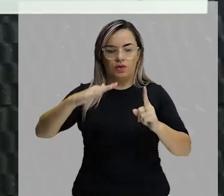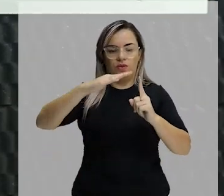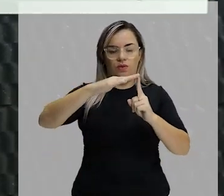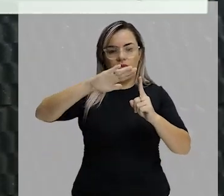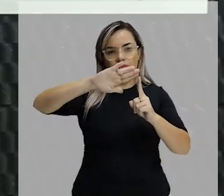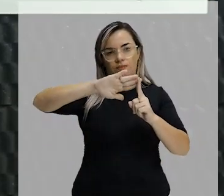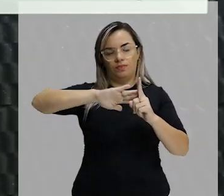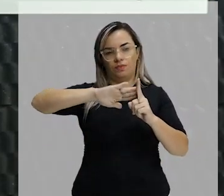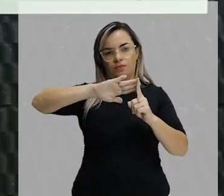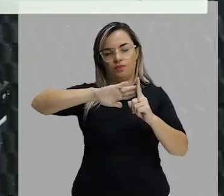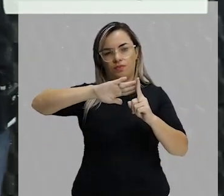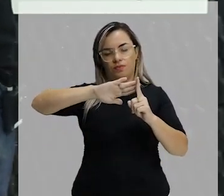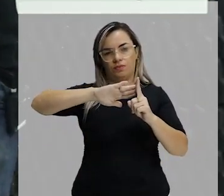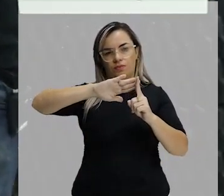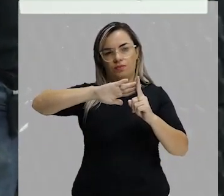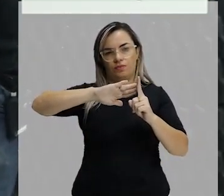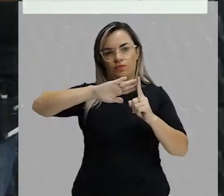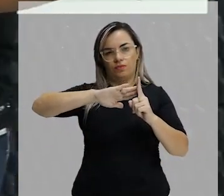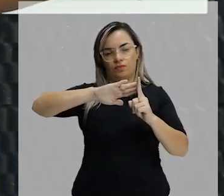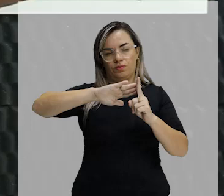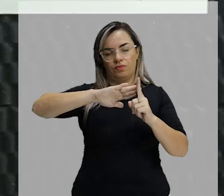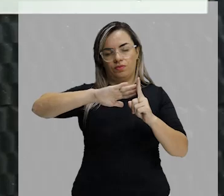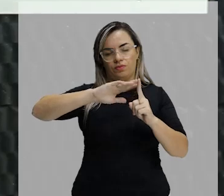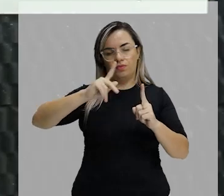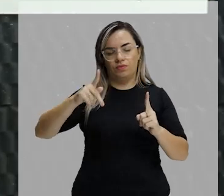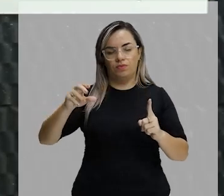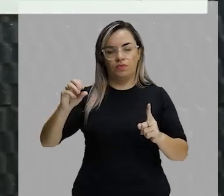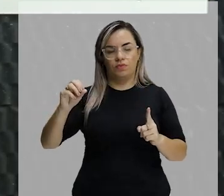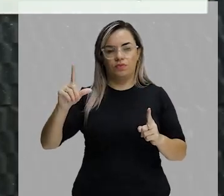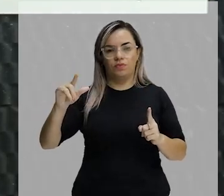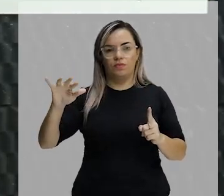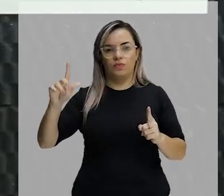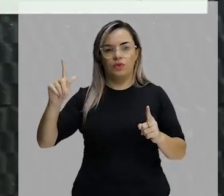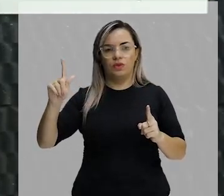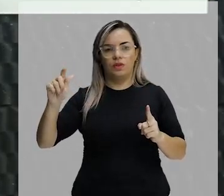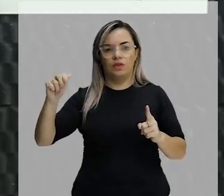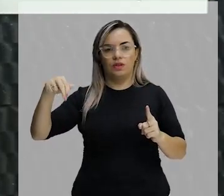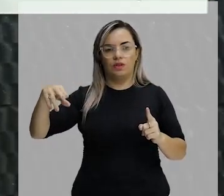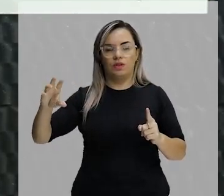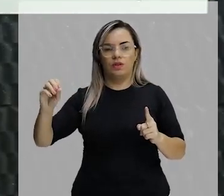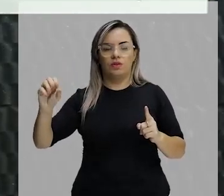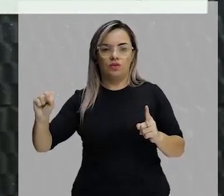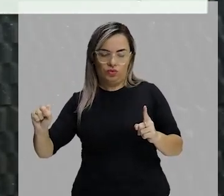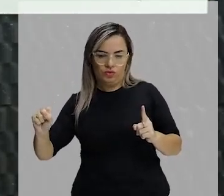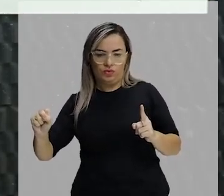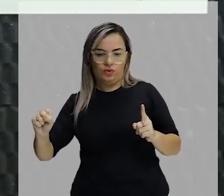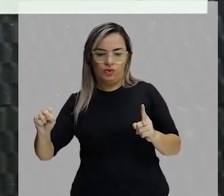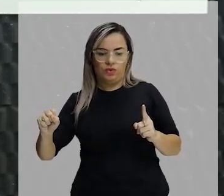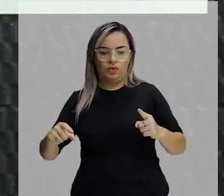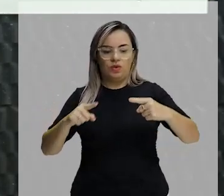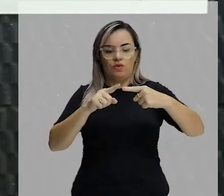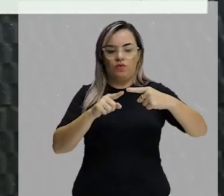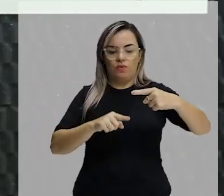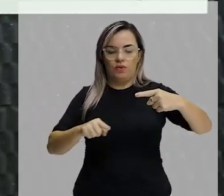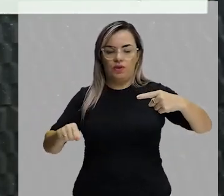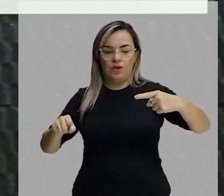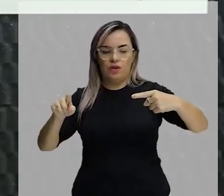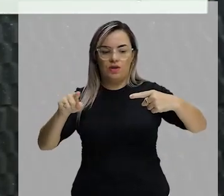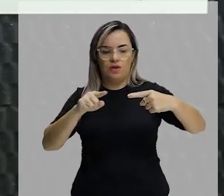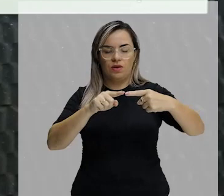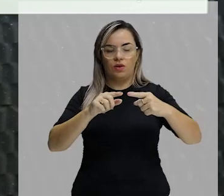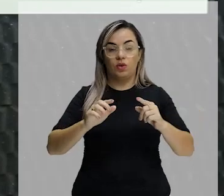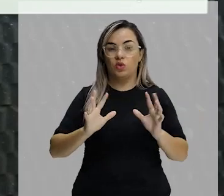desse polígono, né, desse prisma, ele é formado por quadrados. Então, ele possui todas